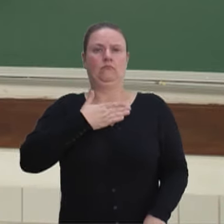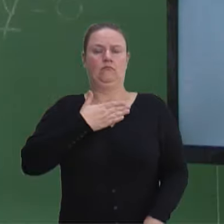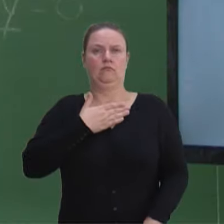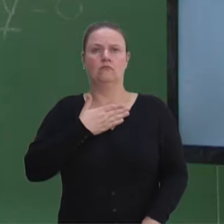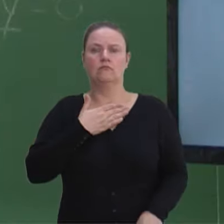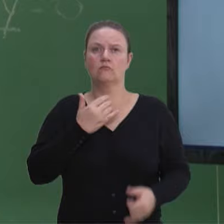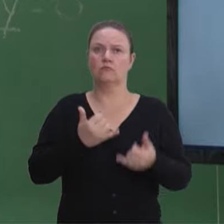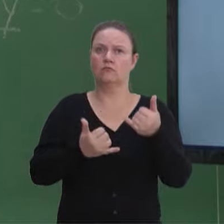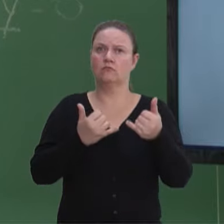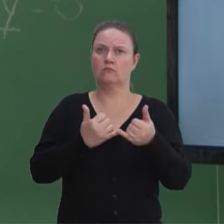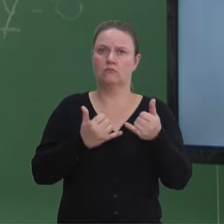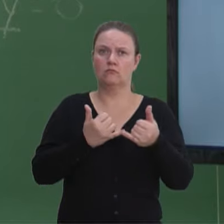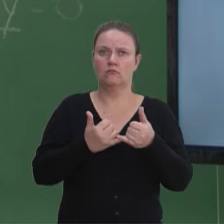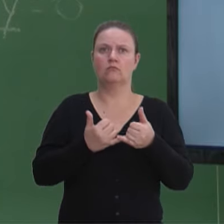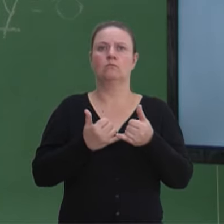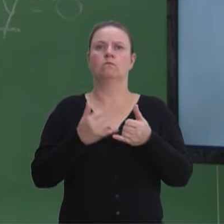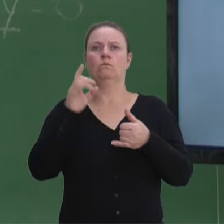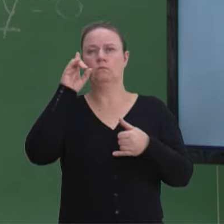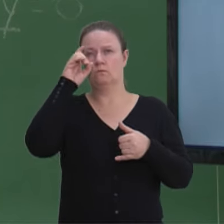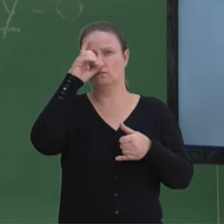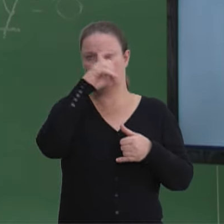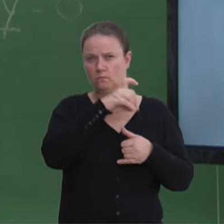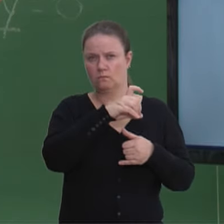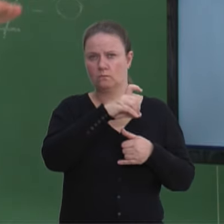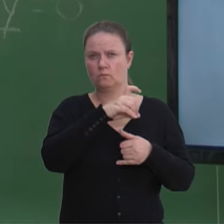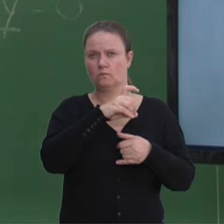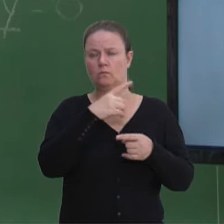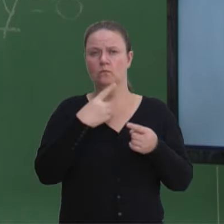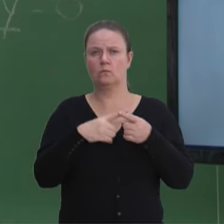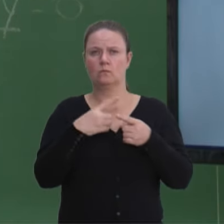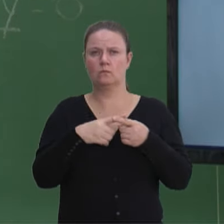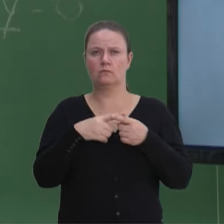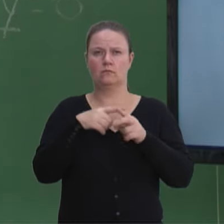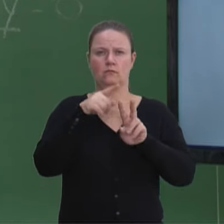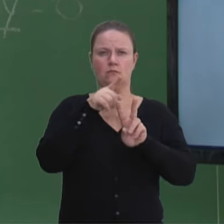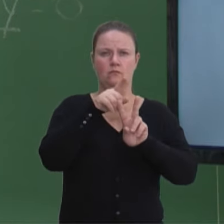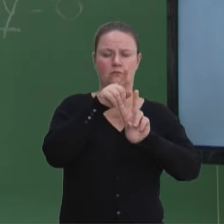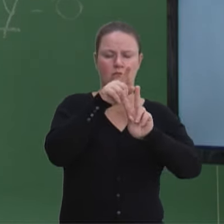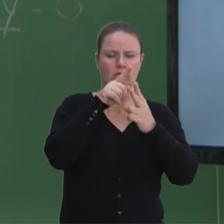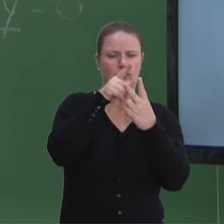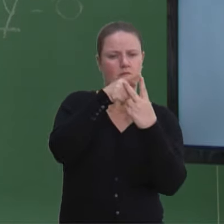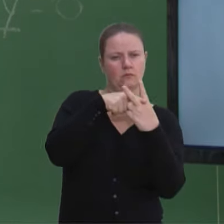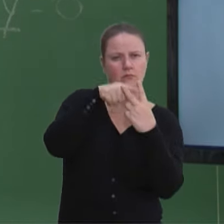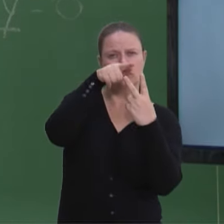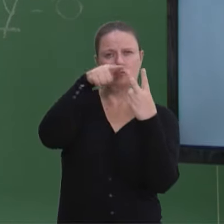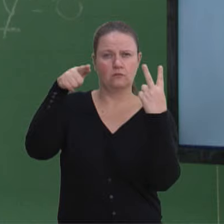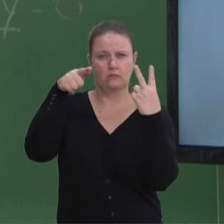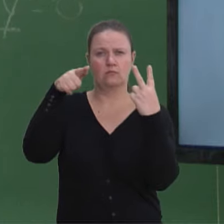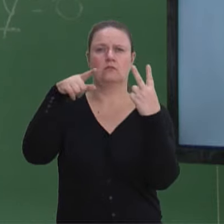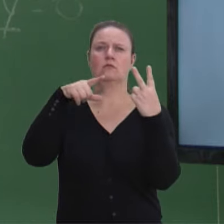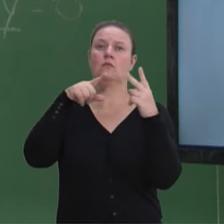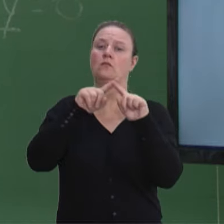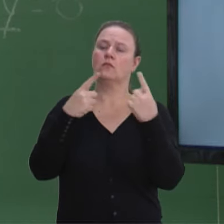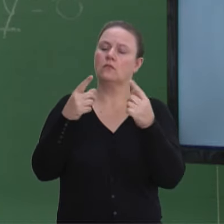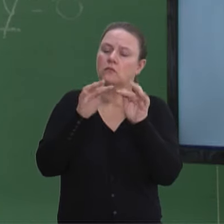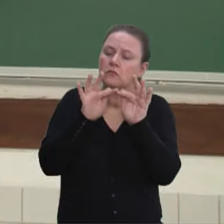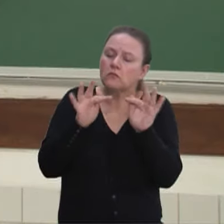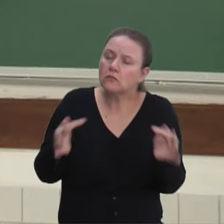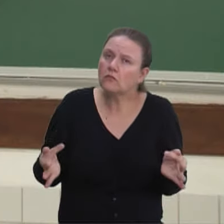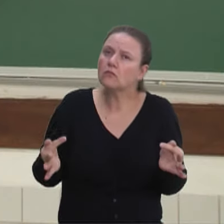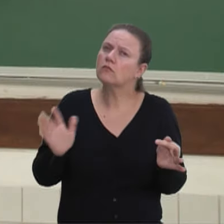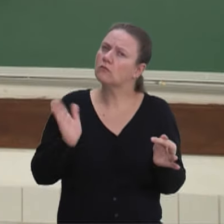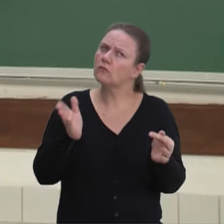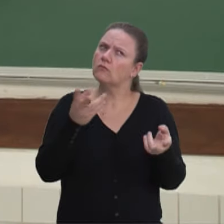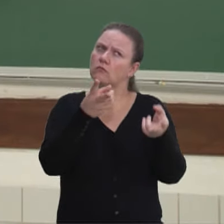Principalmente para quem não é muito de exatas, porque tem raiz e tem, mas ela é bem simples. A gente já viu como